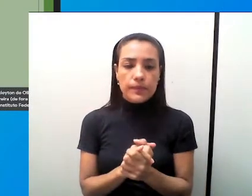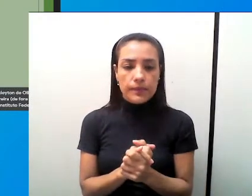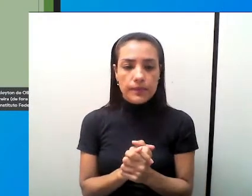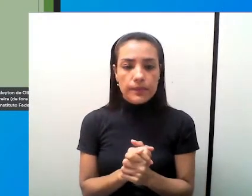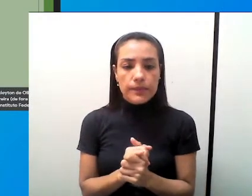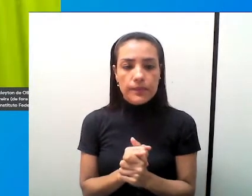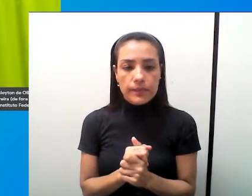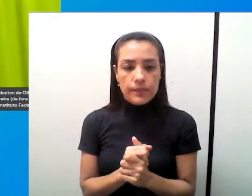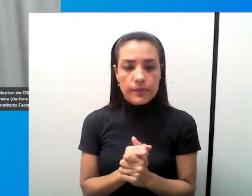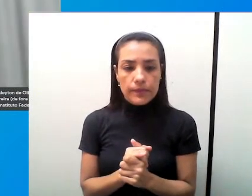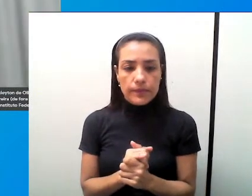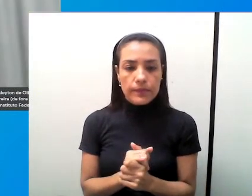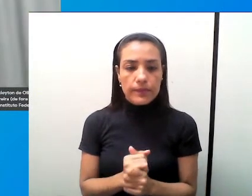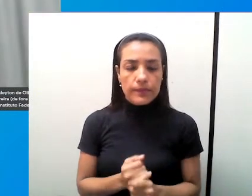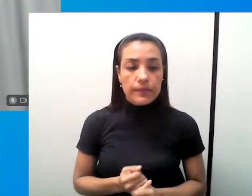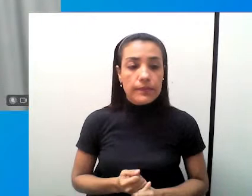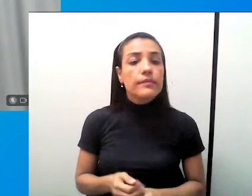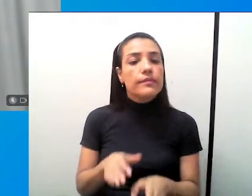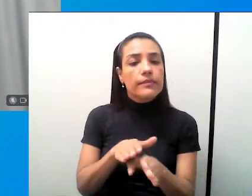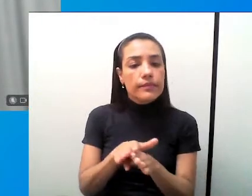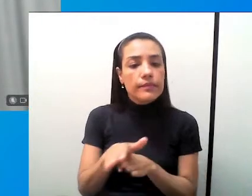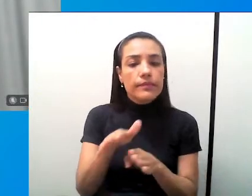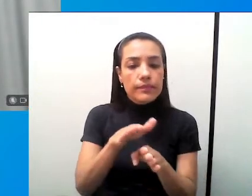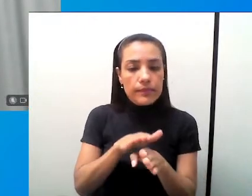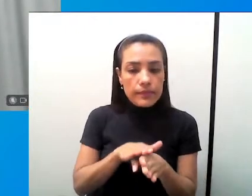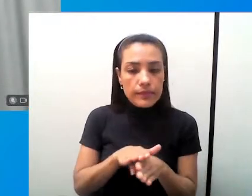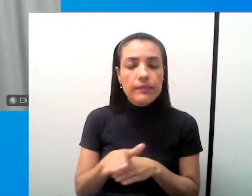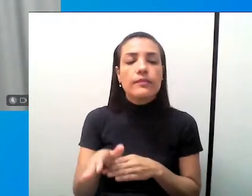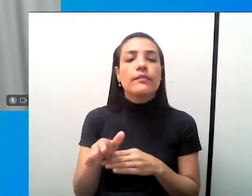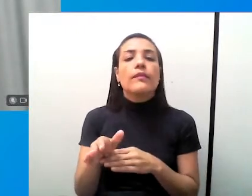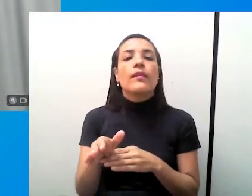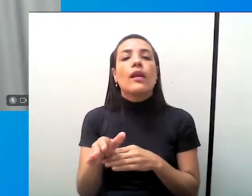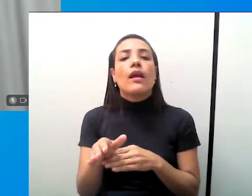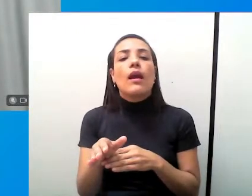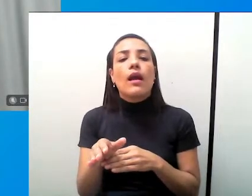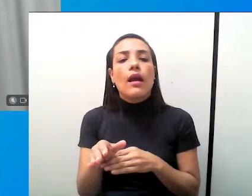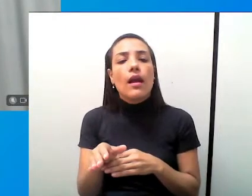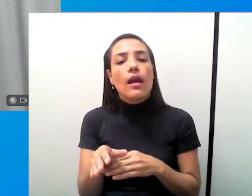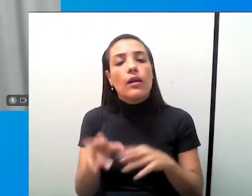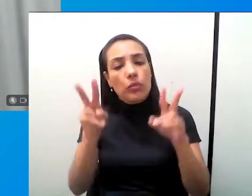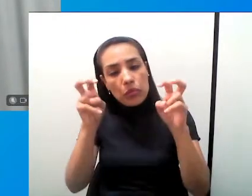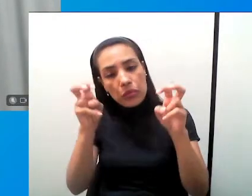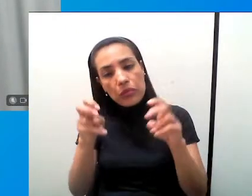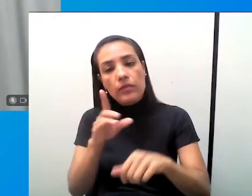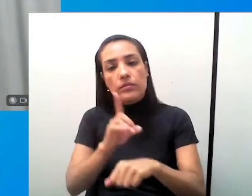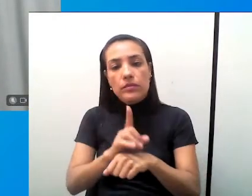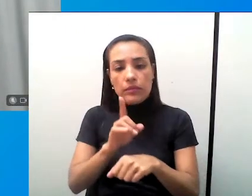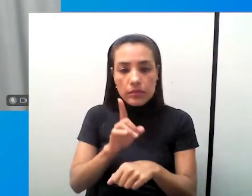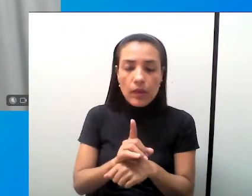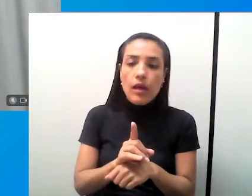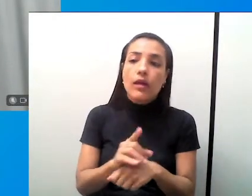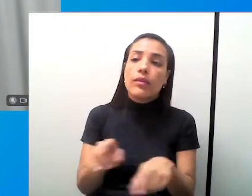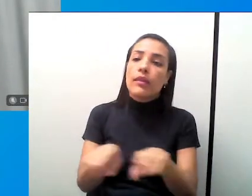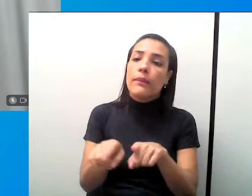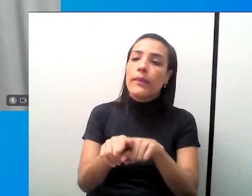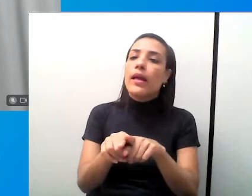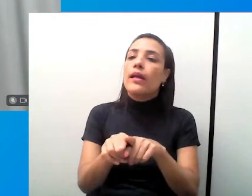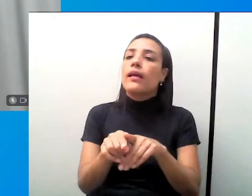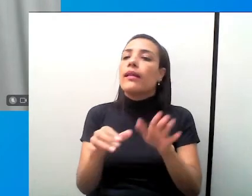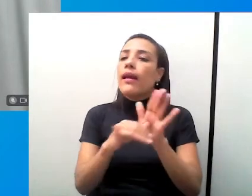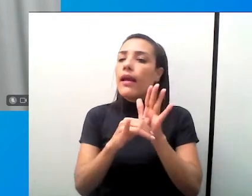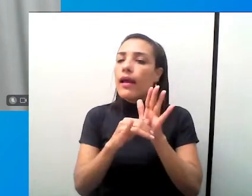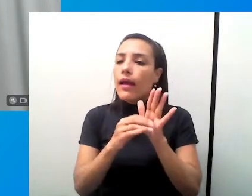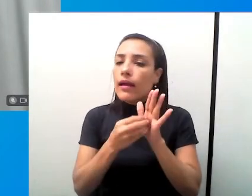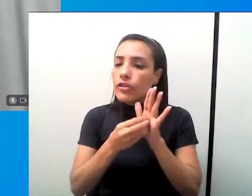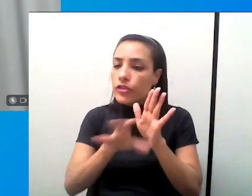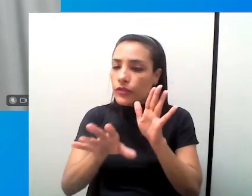demandaram, né, orientação em relação à gestão, em relação ao marketing, finanças, gestão